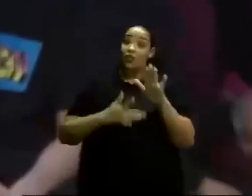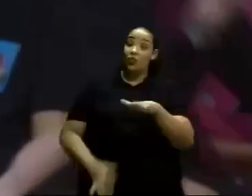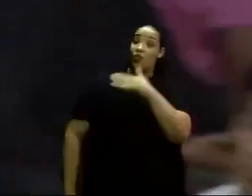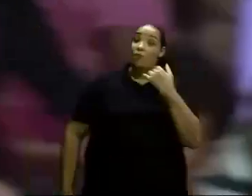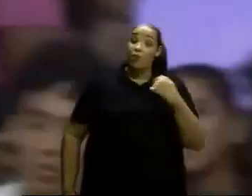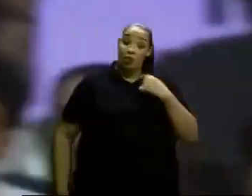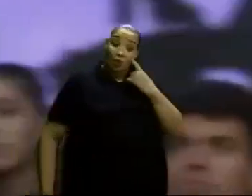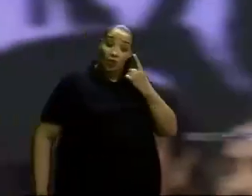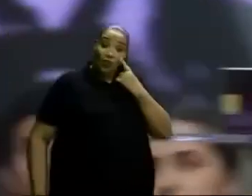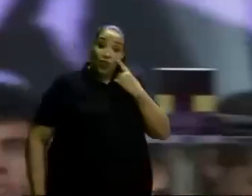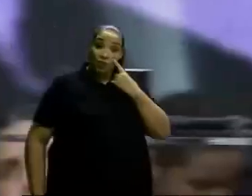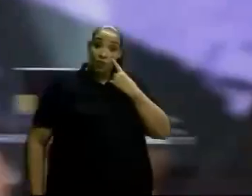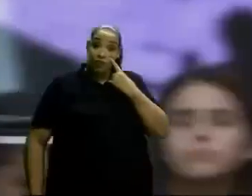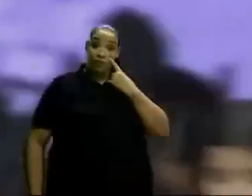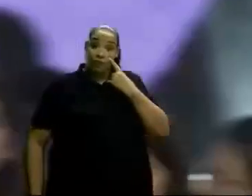vi.